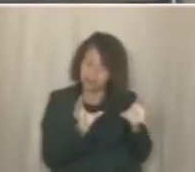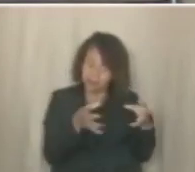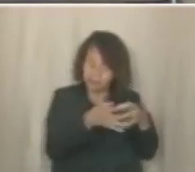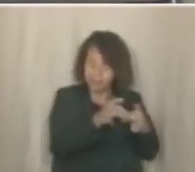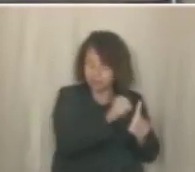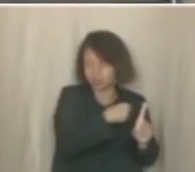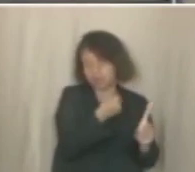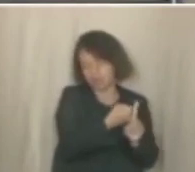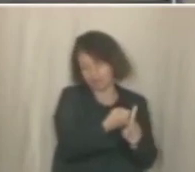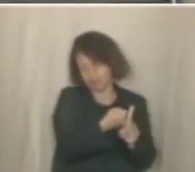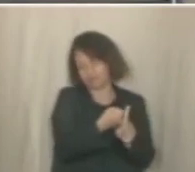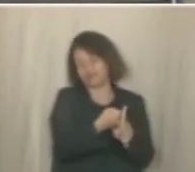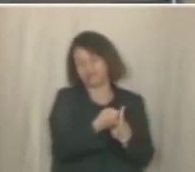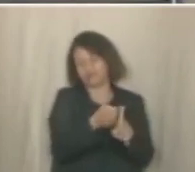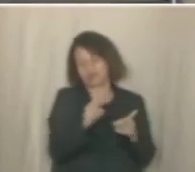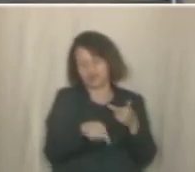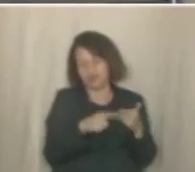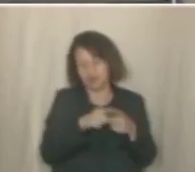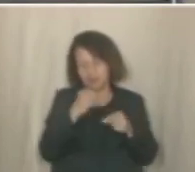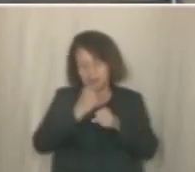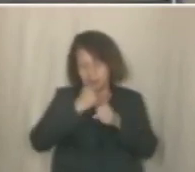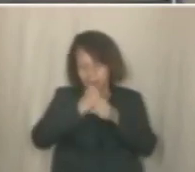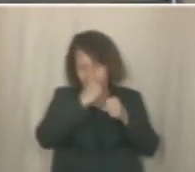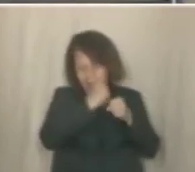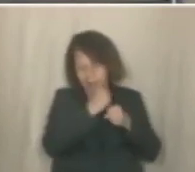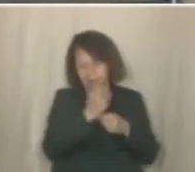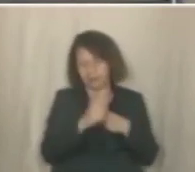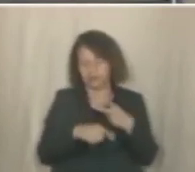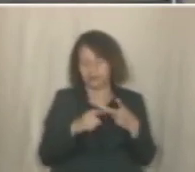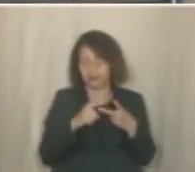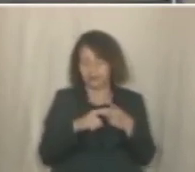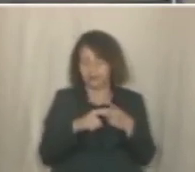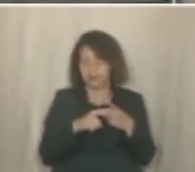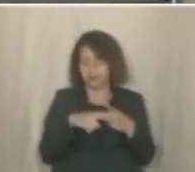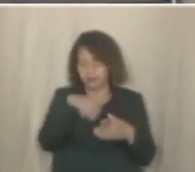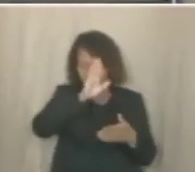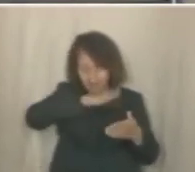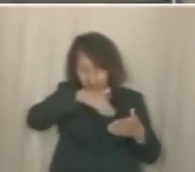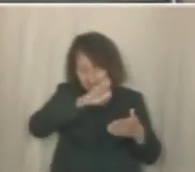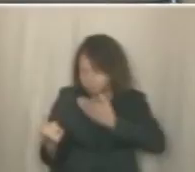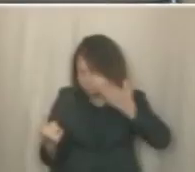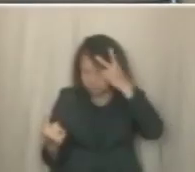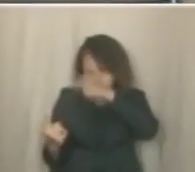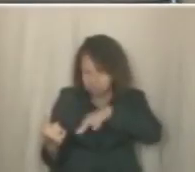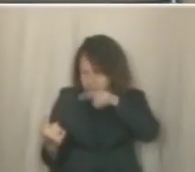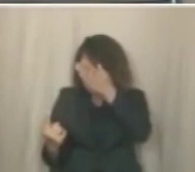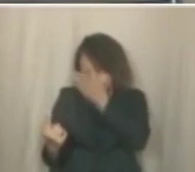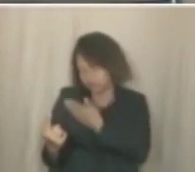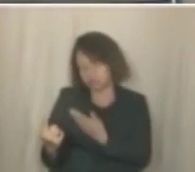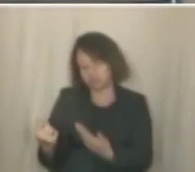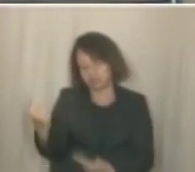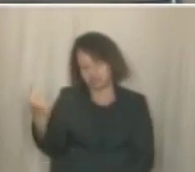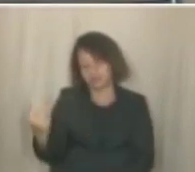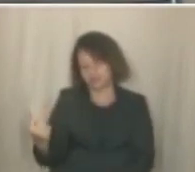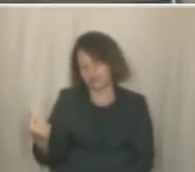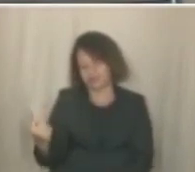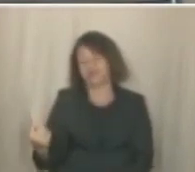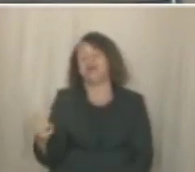sociais, que aí não envolvem obras de pedra e cal, são tão importantes quanto. Temos que ter